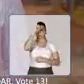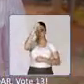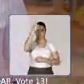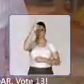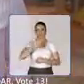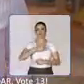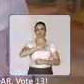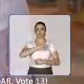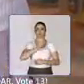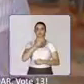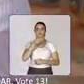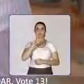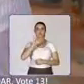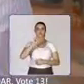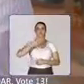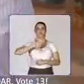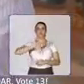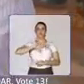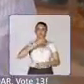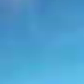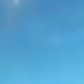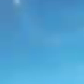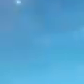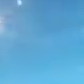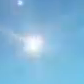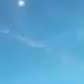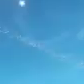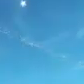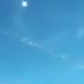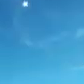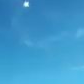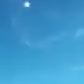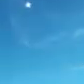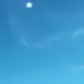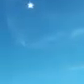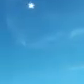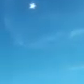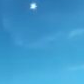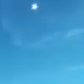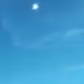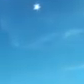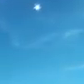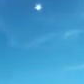Sou a delegada Adriana Corsi e venho com coragem para mudar. Vote 13!